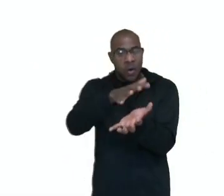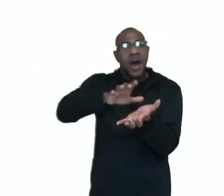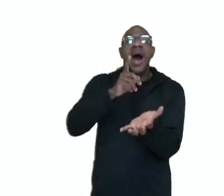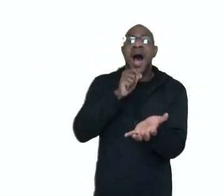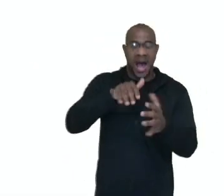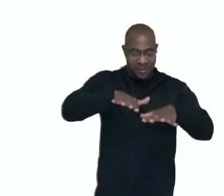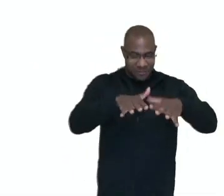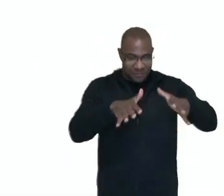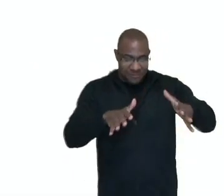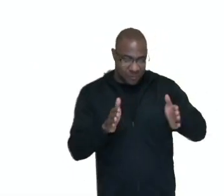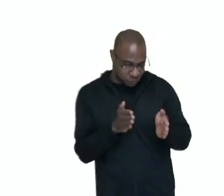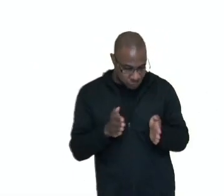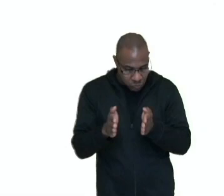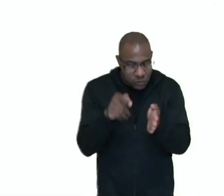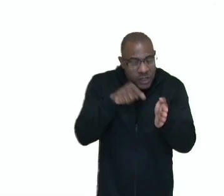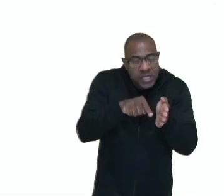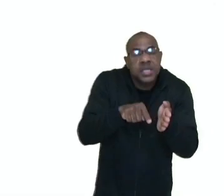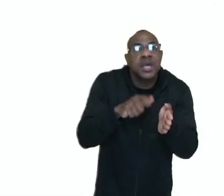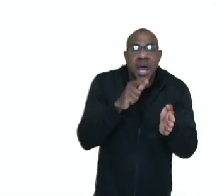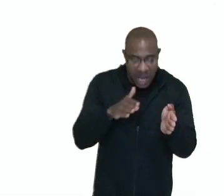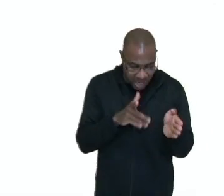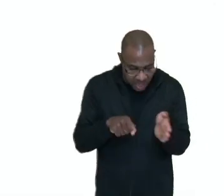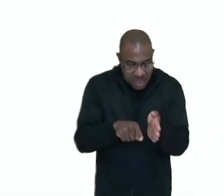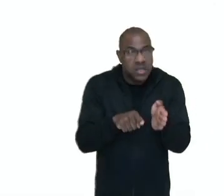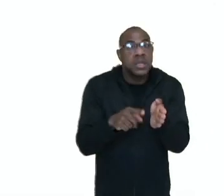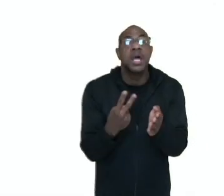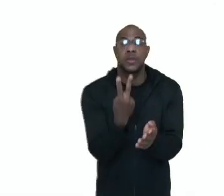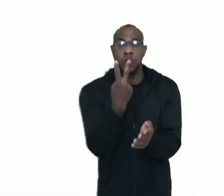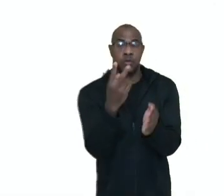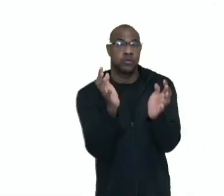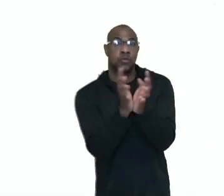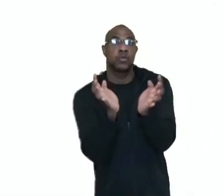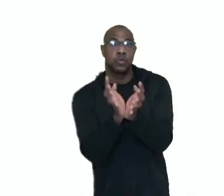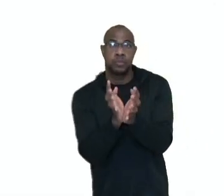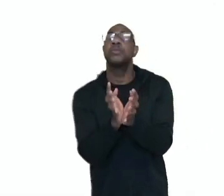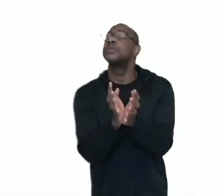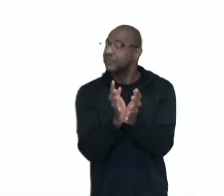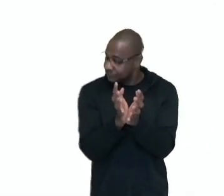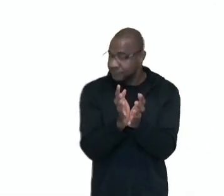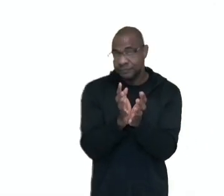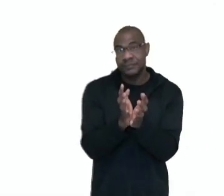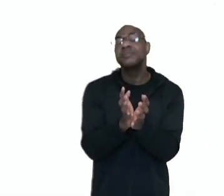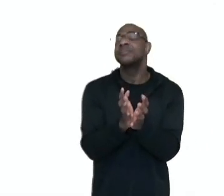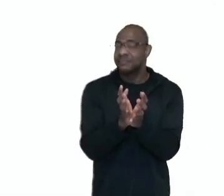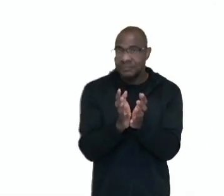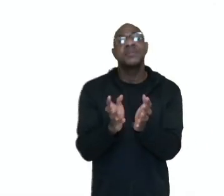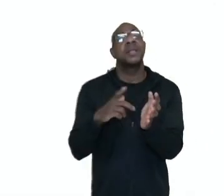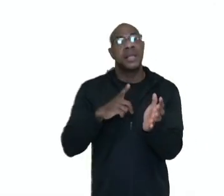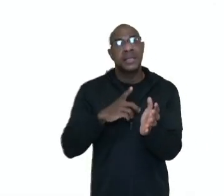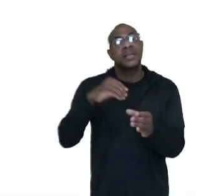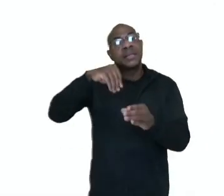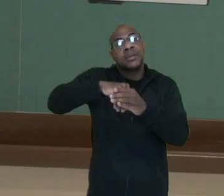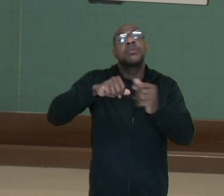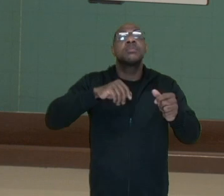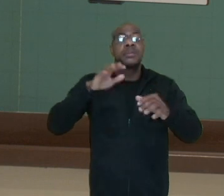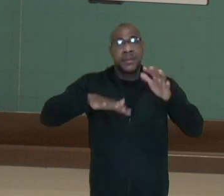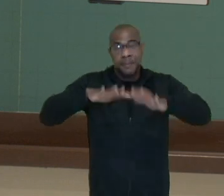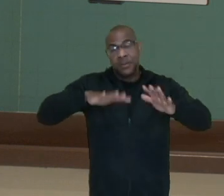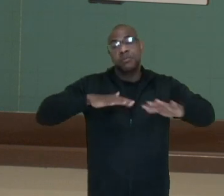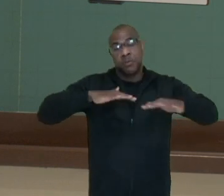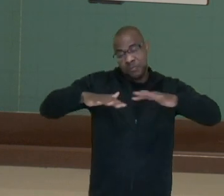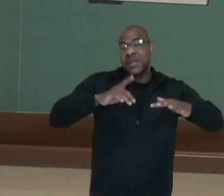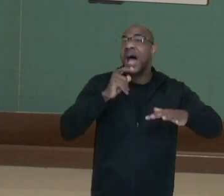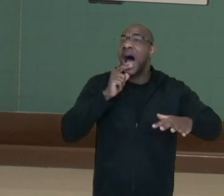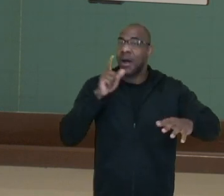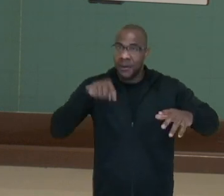doce, ele pode ser classificado em dois grupos que são classificados de acordo com o movimento das águas.